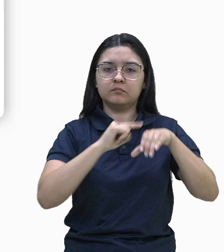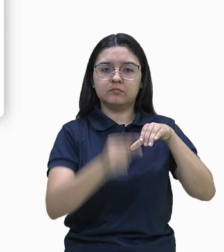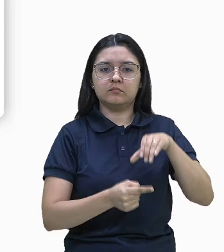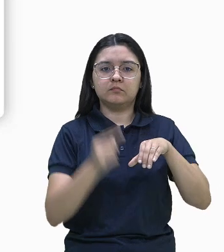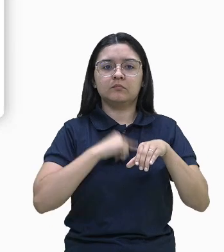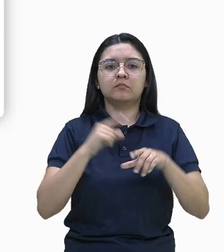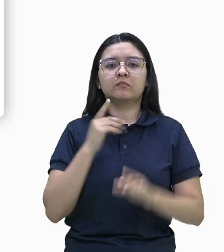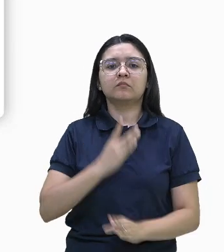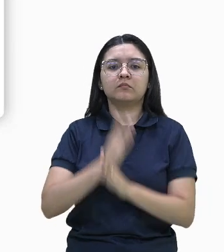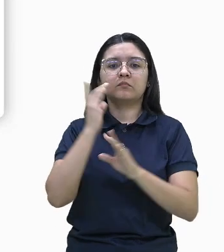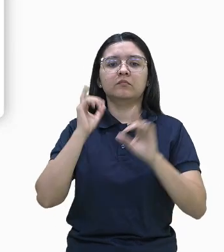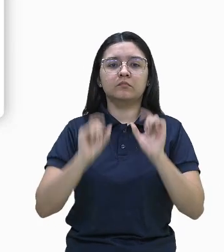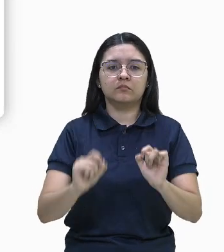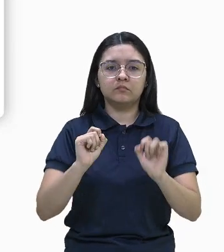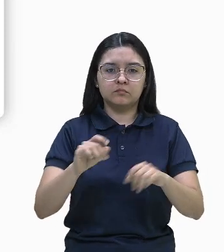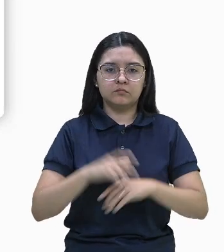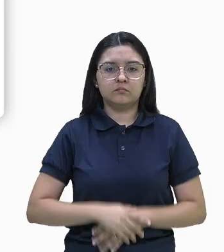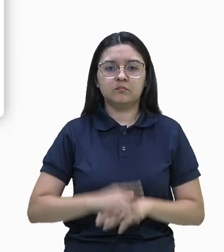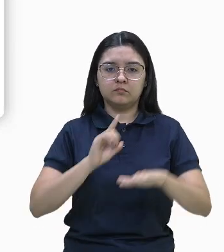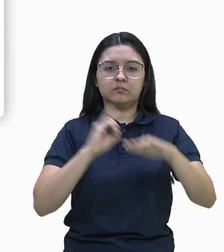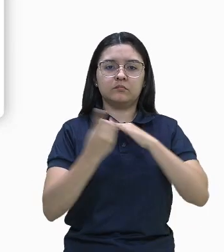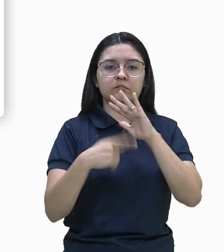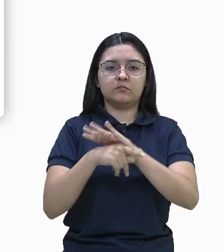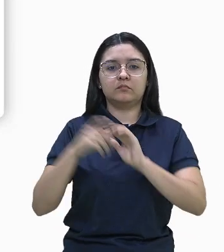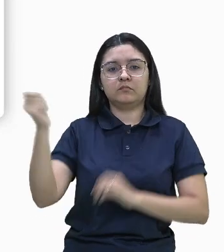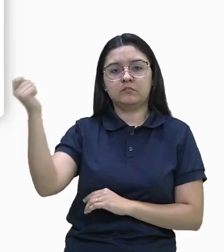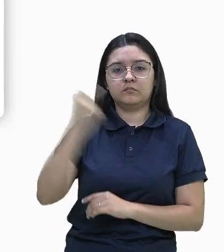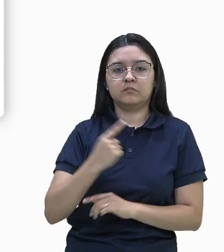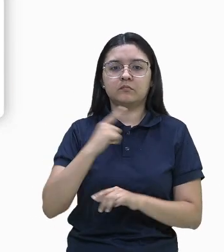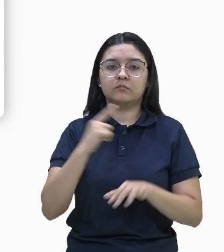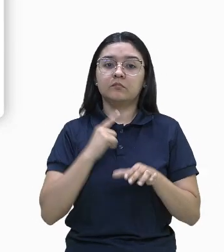Amaterasu, a deusa do sol, que se